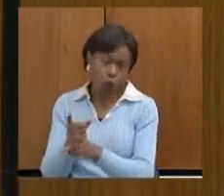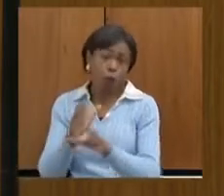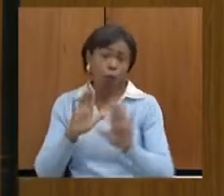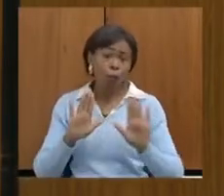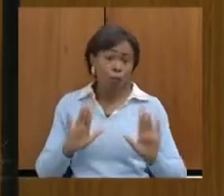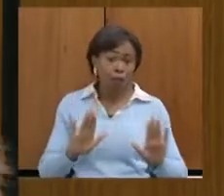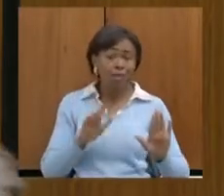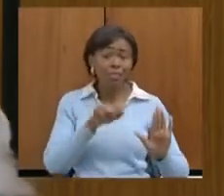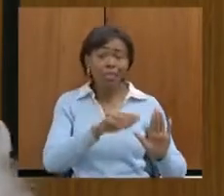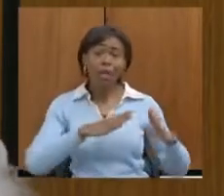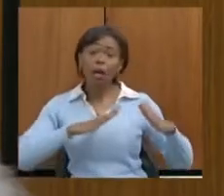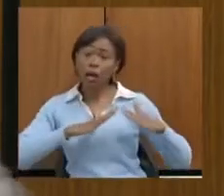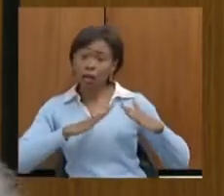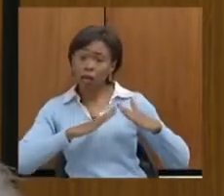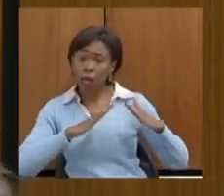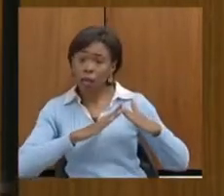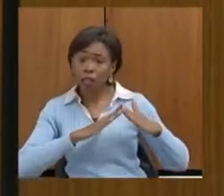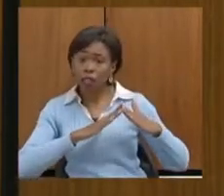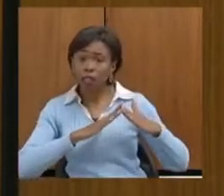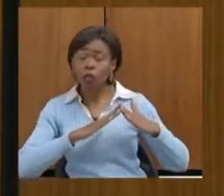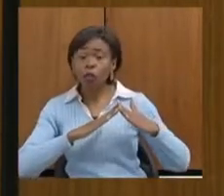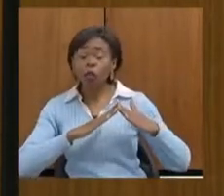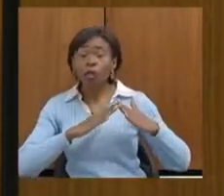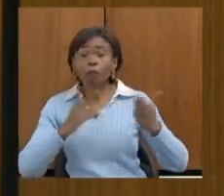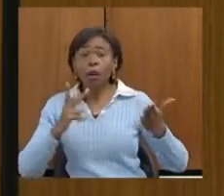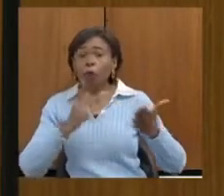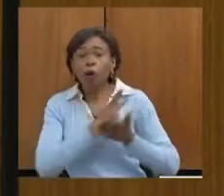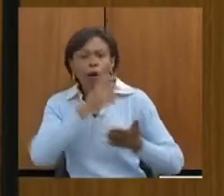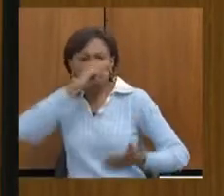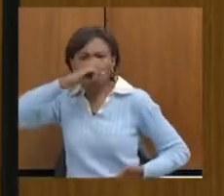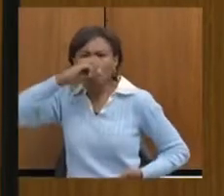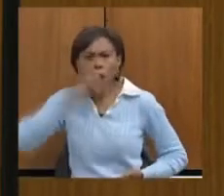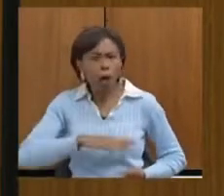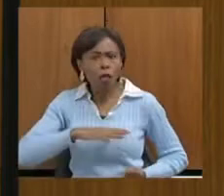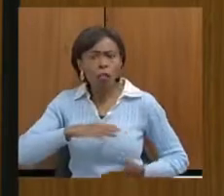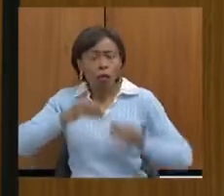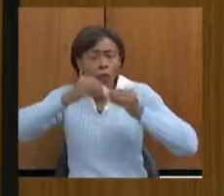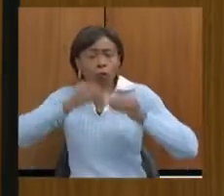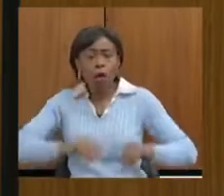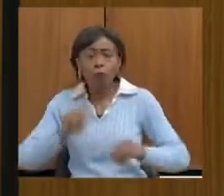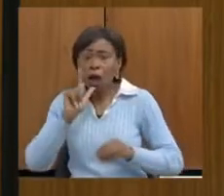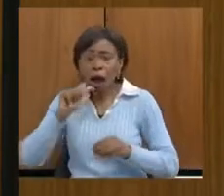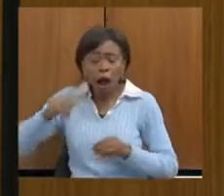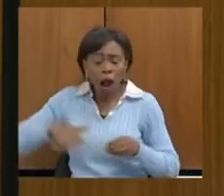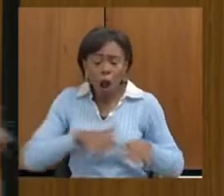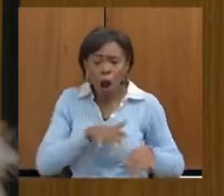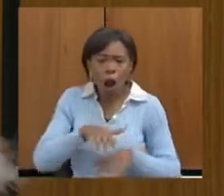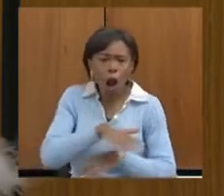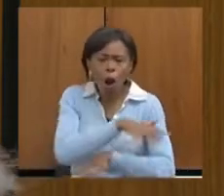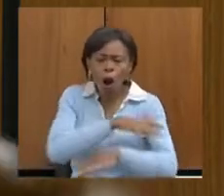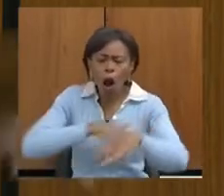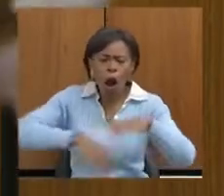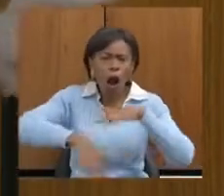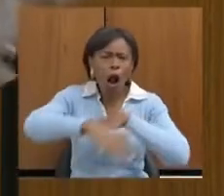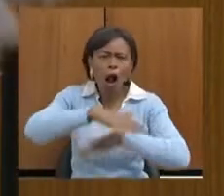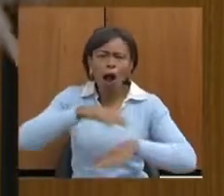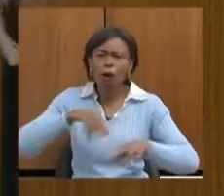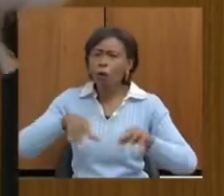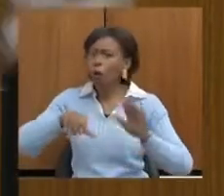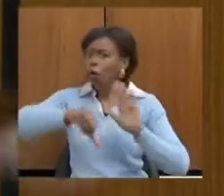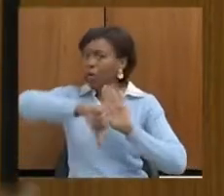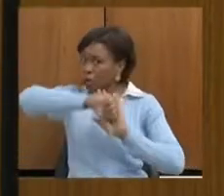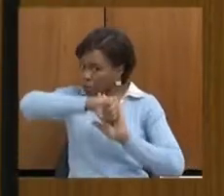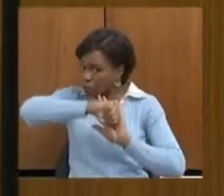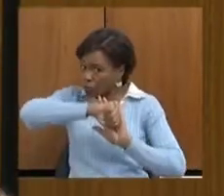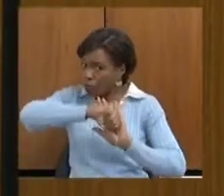casa de onde a gente fomos Bru também sim também atingidos pela água do Rio Doce né pelo crime da Samarco né